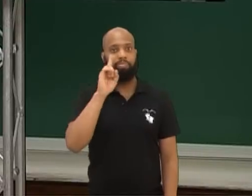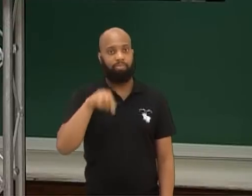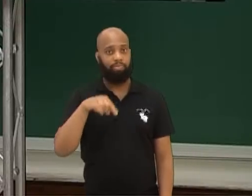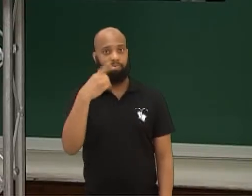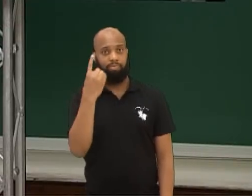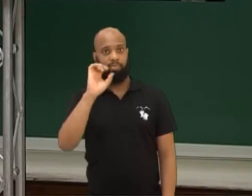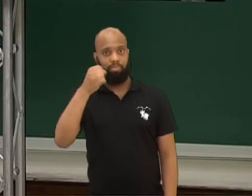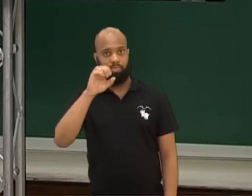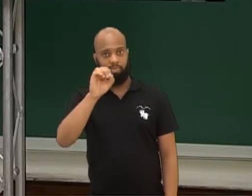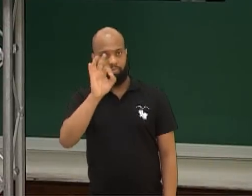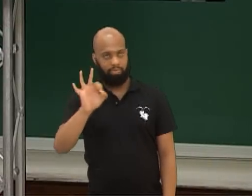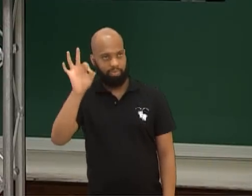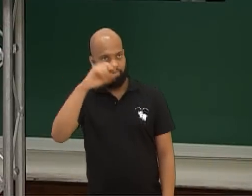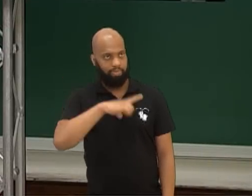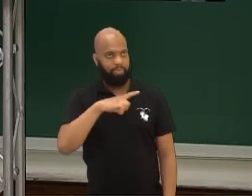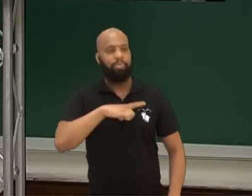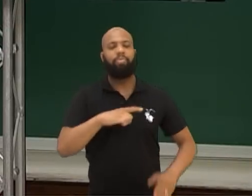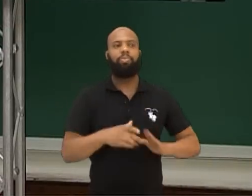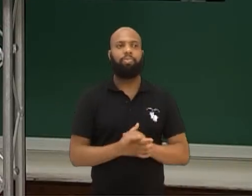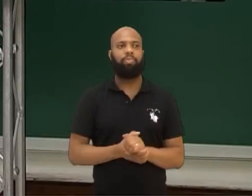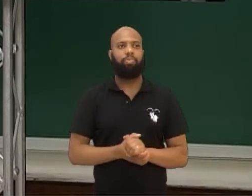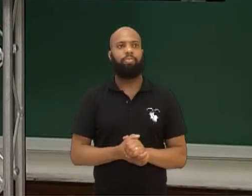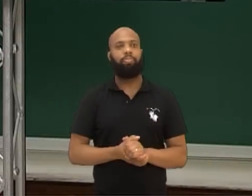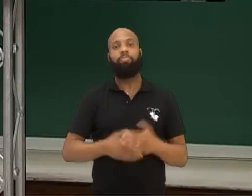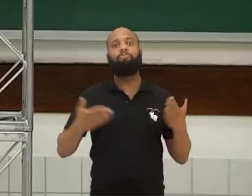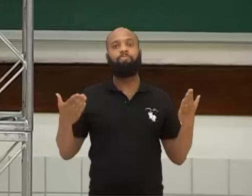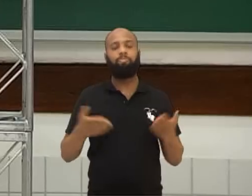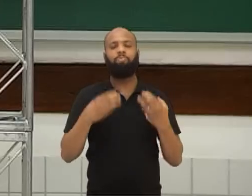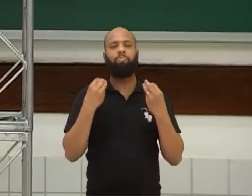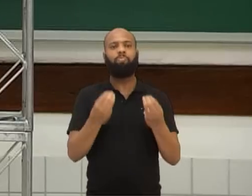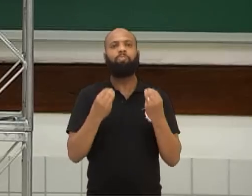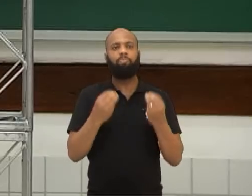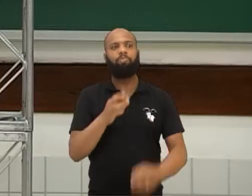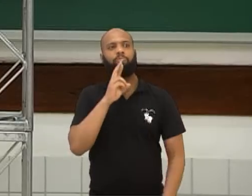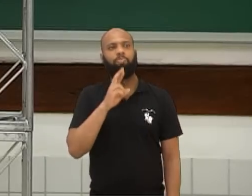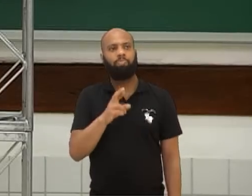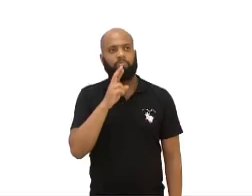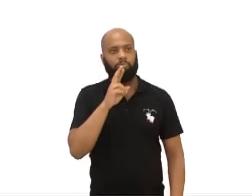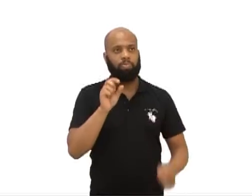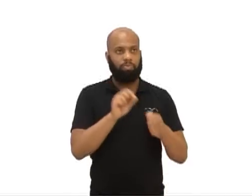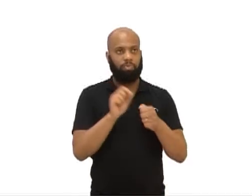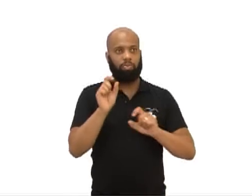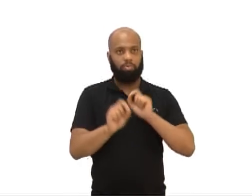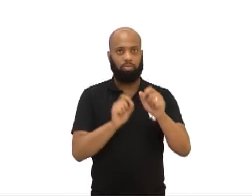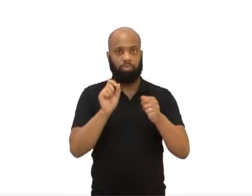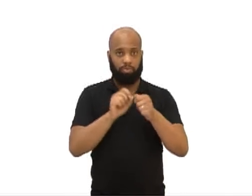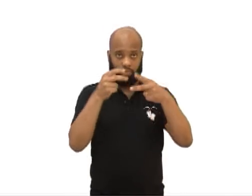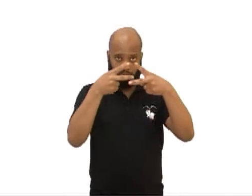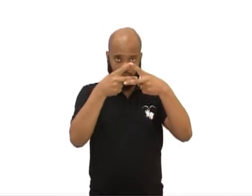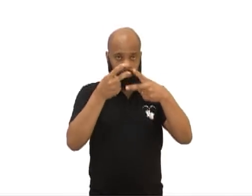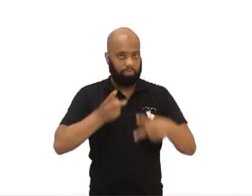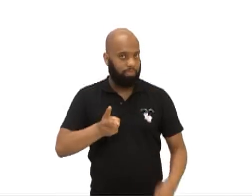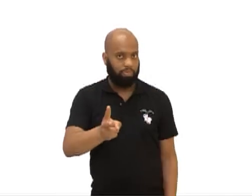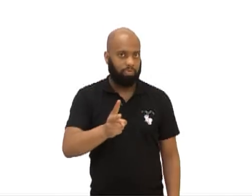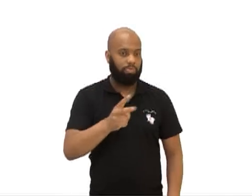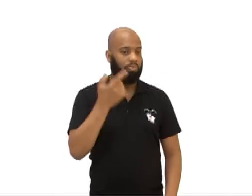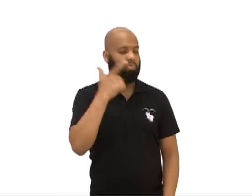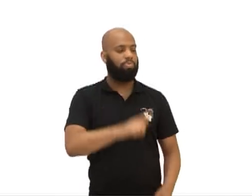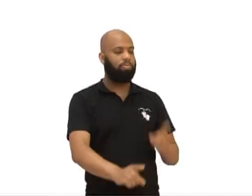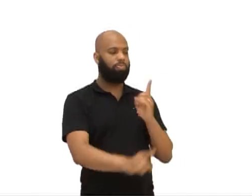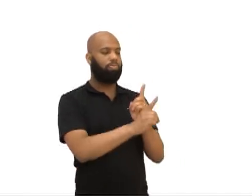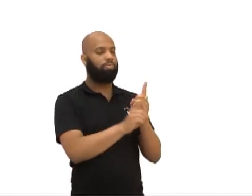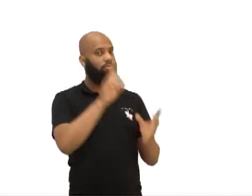180 graus. 180 graus. Então, como é que a gente vai fazer? Então, a gente sempre vai formar triângulos. E eu chego